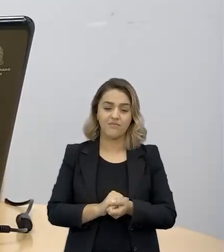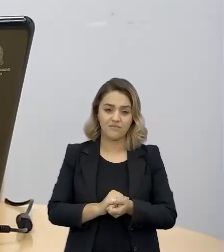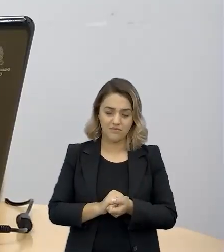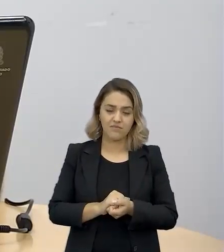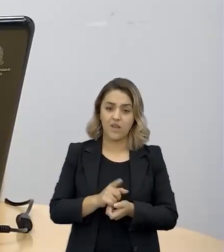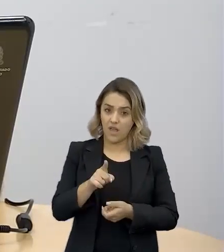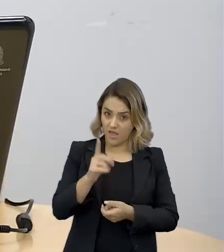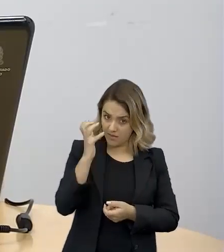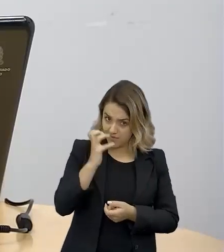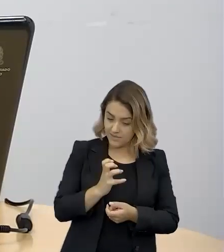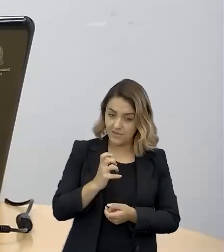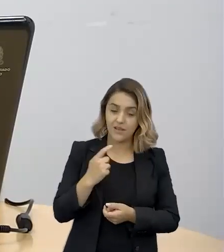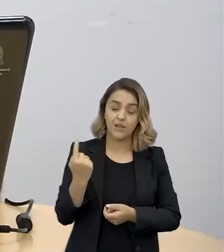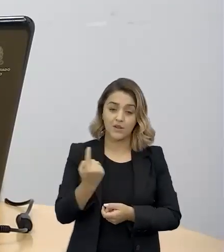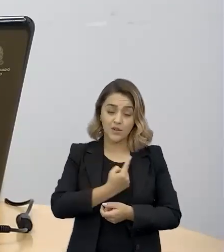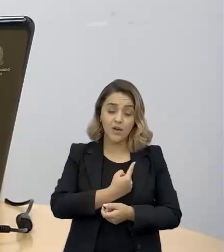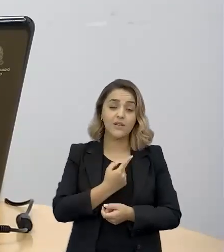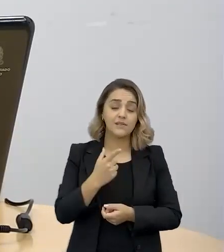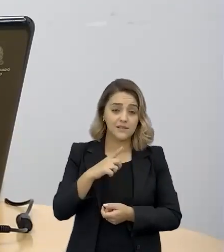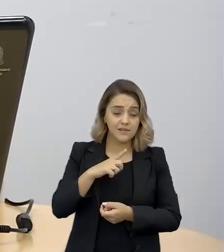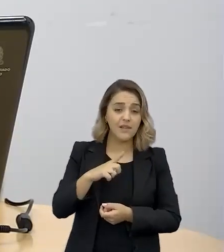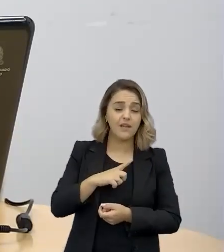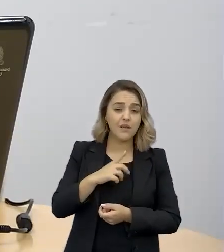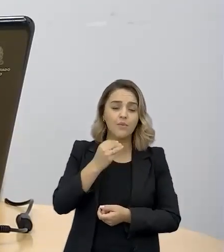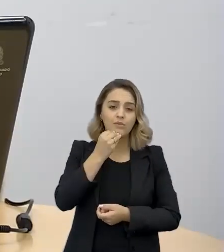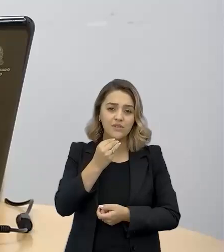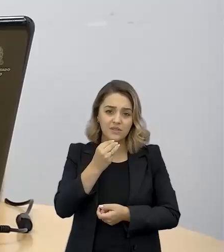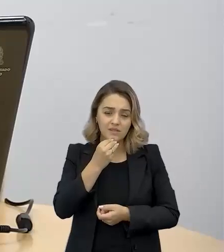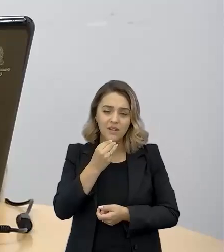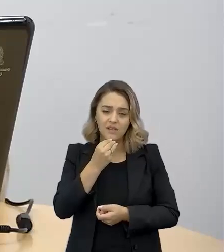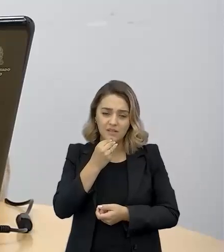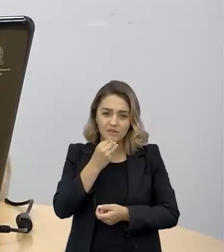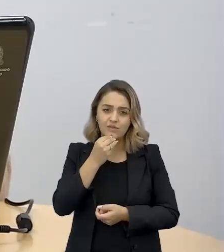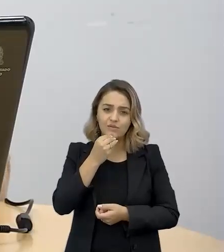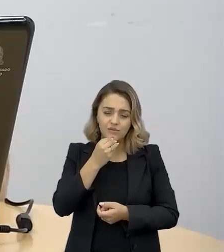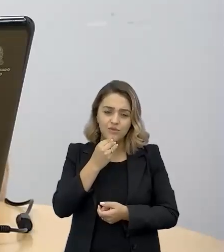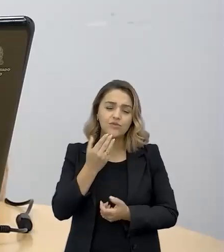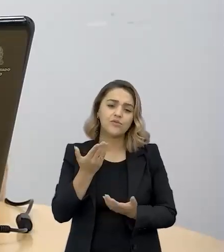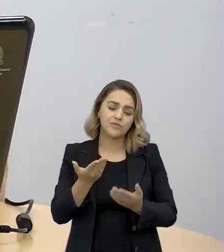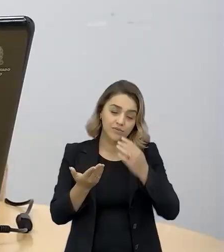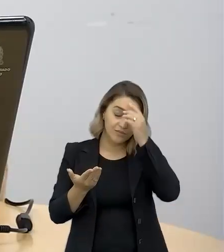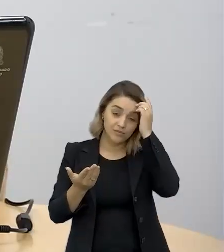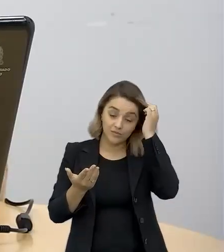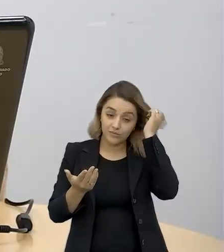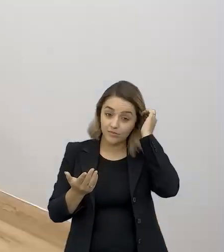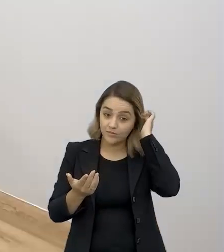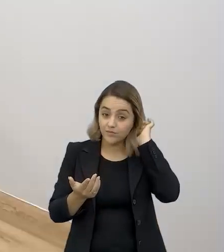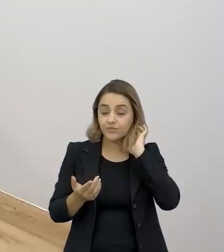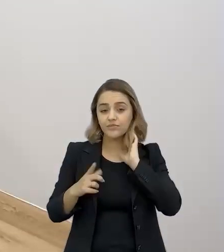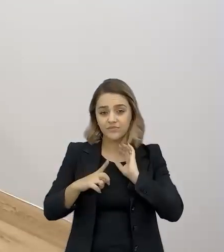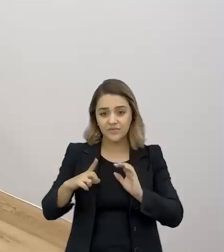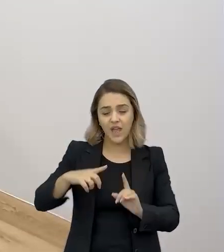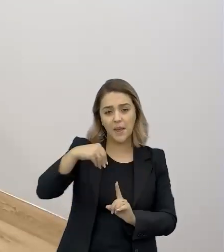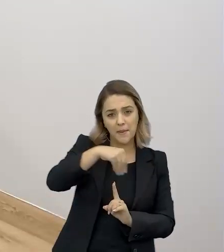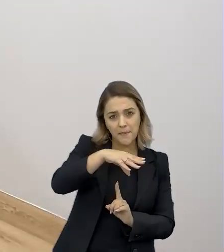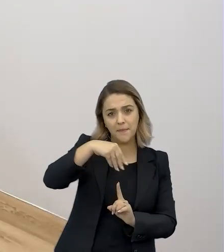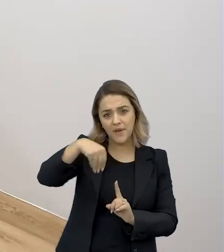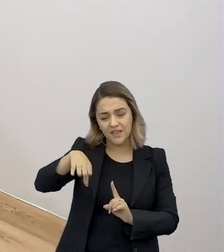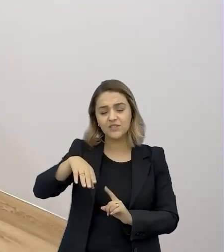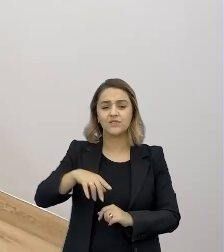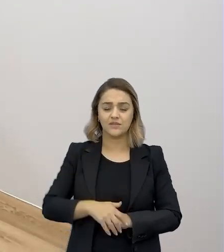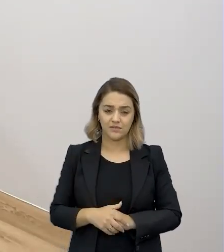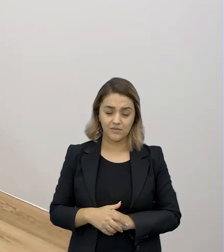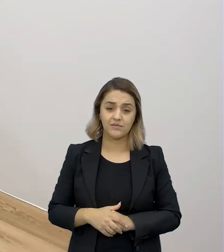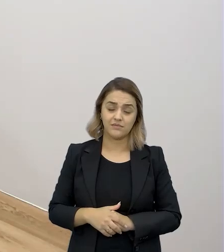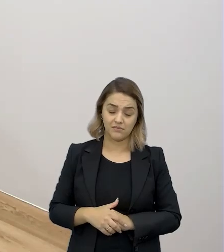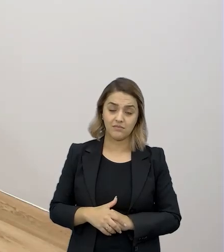sério, e é isso que a gente tem para acrescentar para o mundo deles, né? Esse tipo de intermediação. Sim.